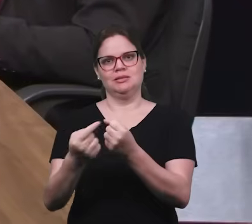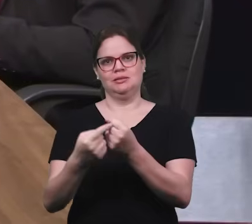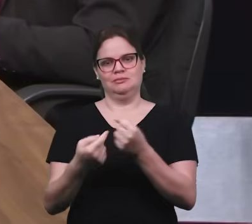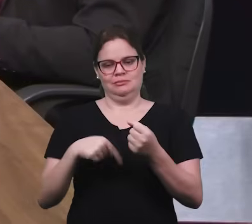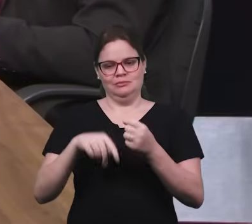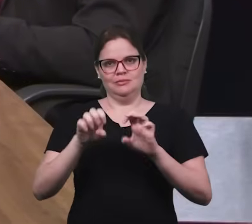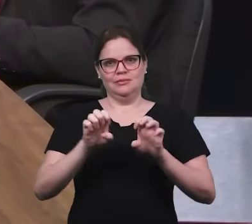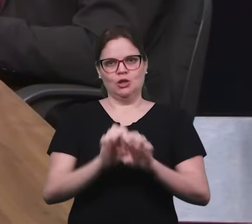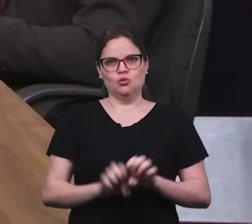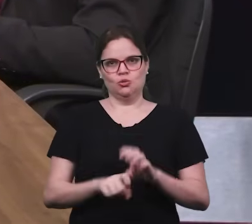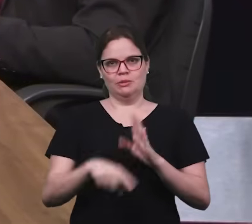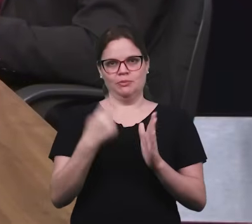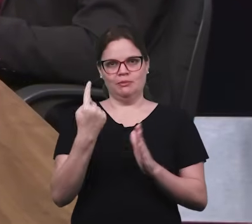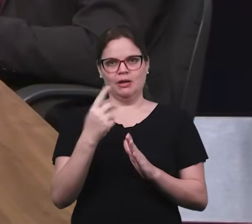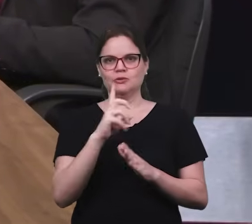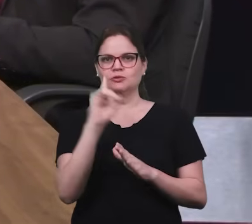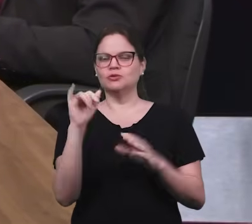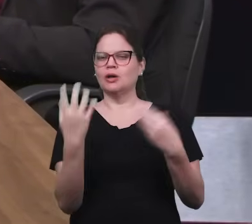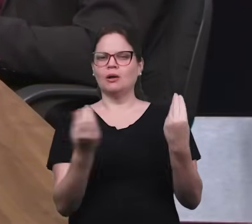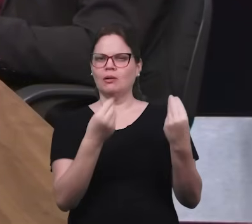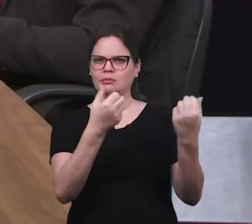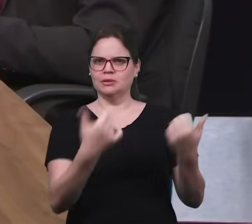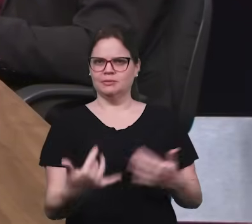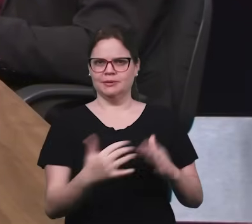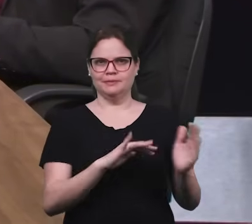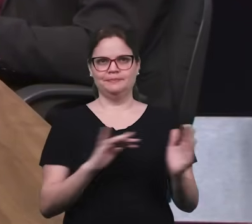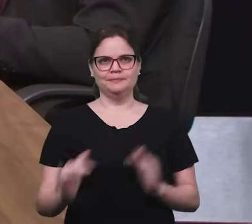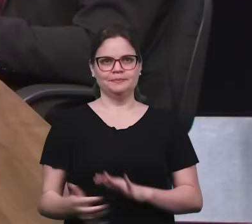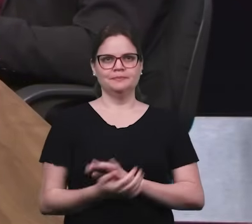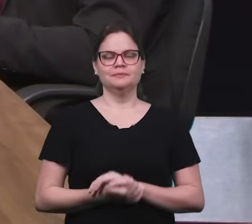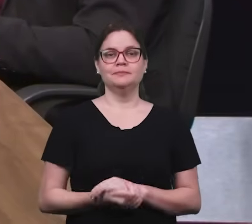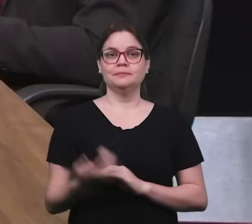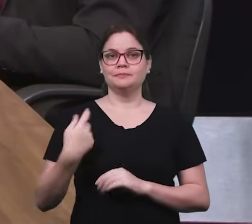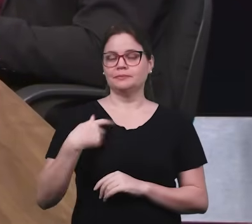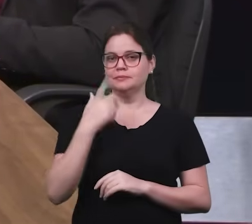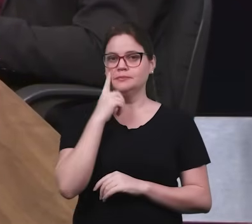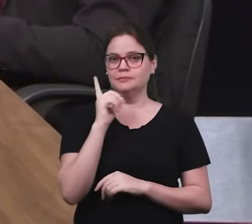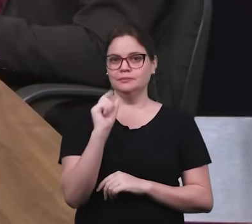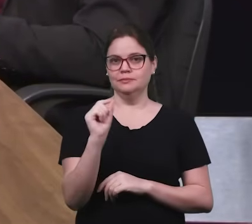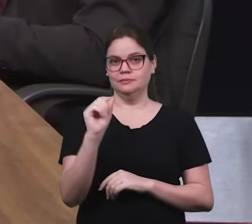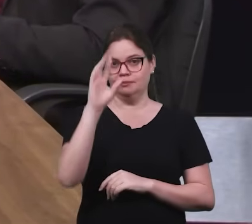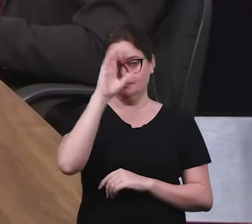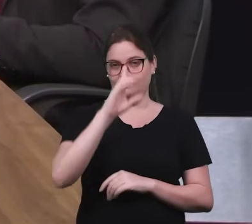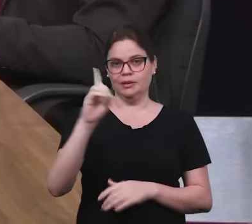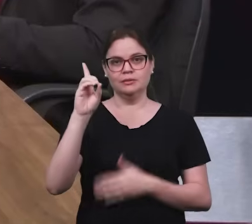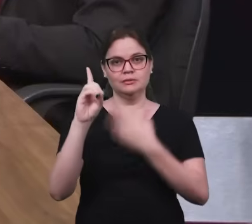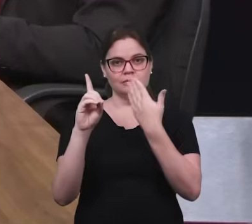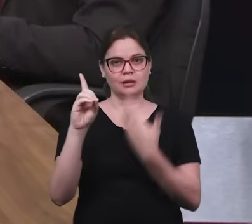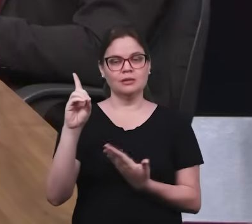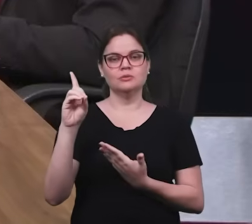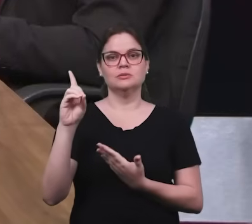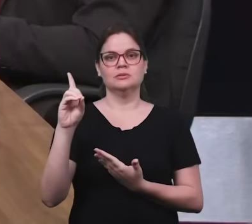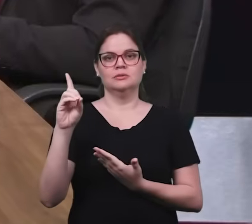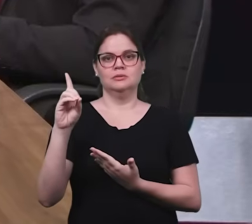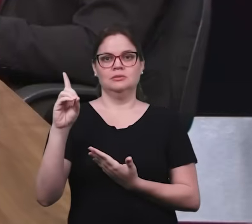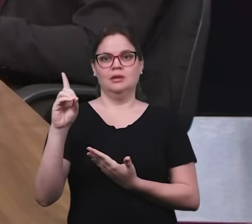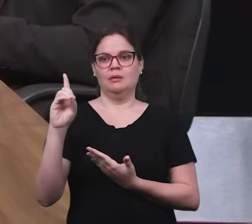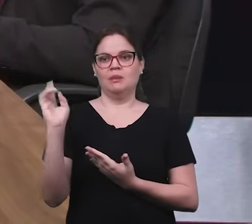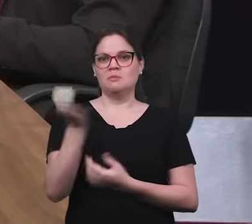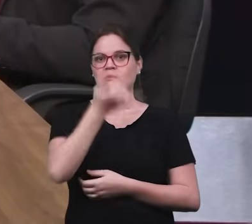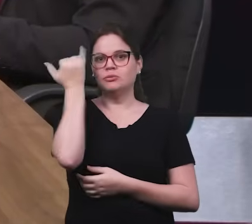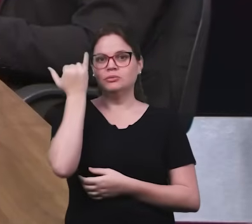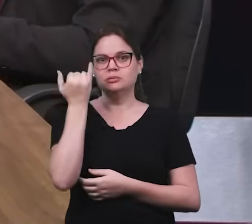primeiro verso, no princípio criou Deus os céus e a terra. Você vai ver que Deus, ele não faz nada